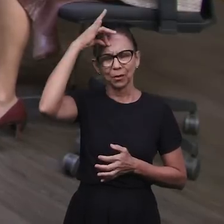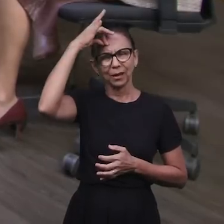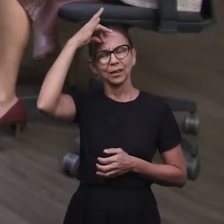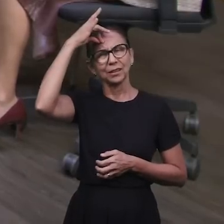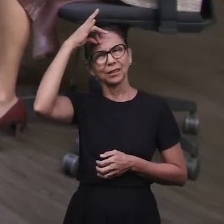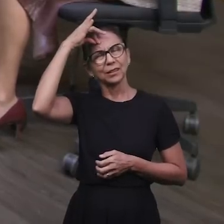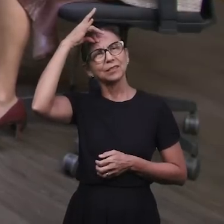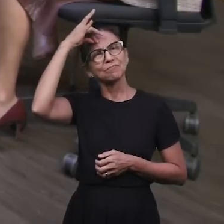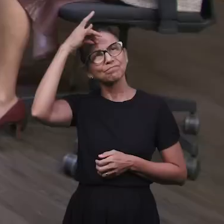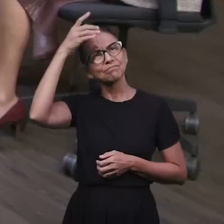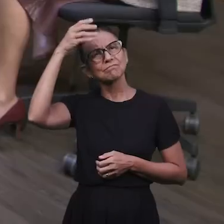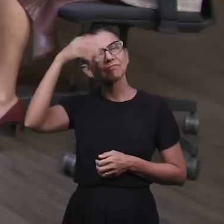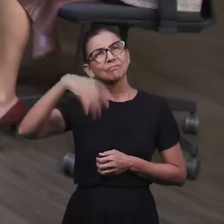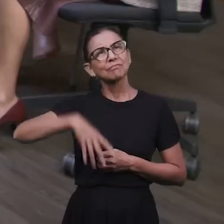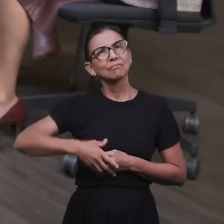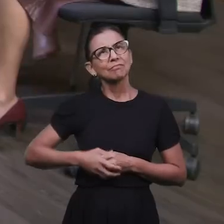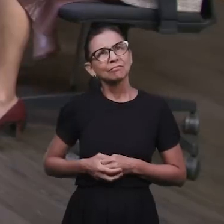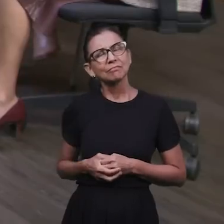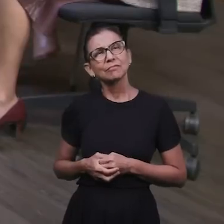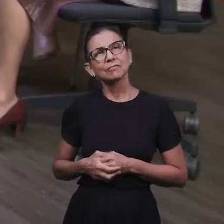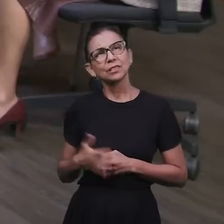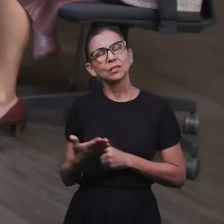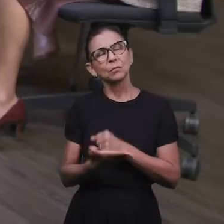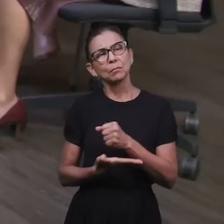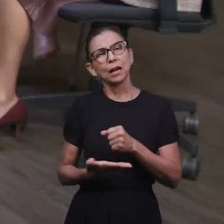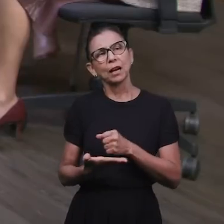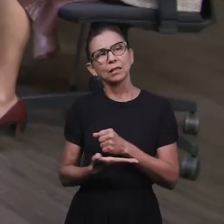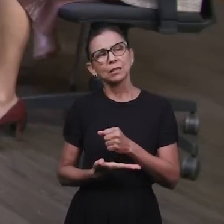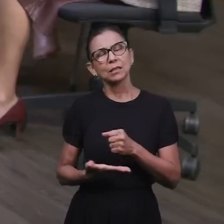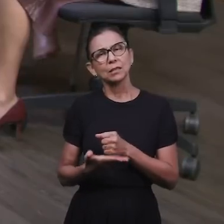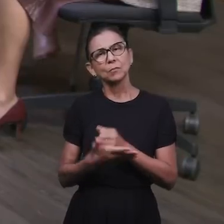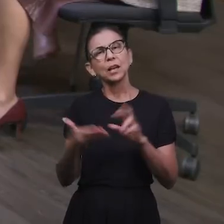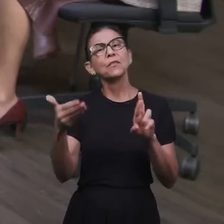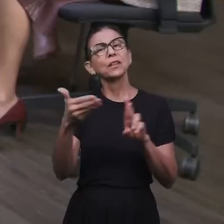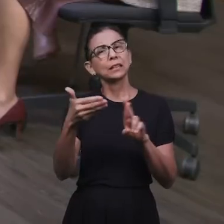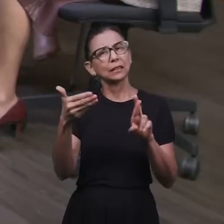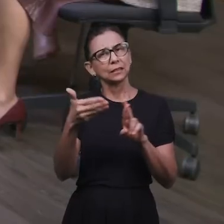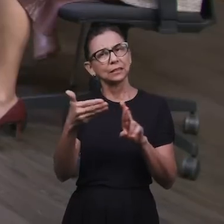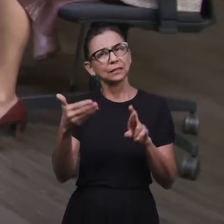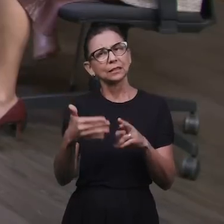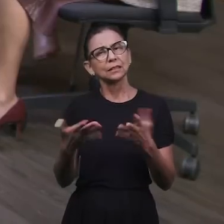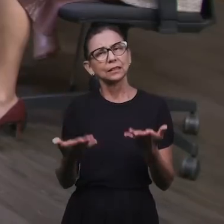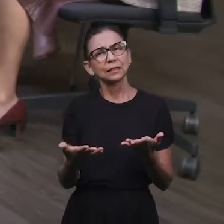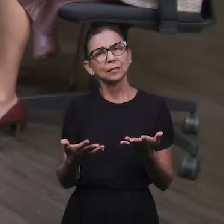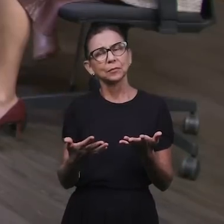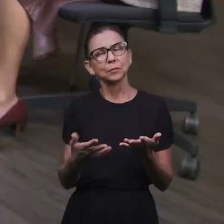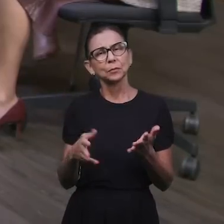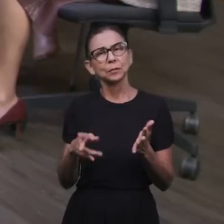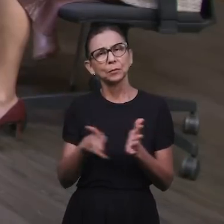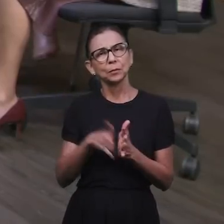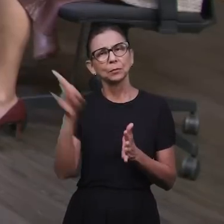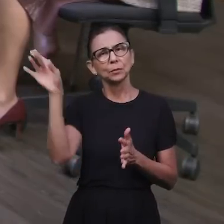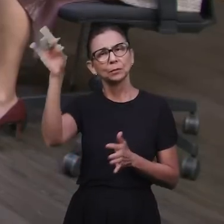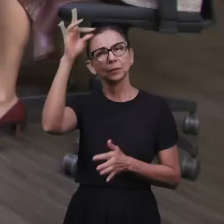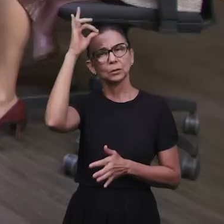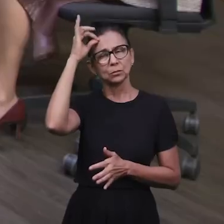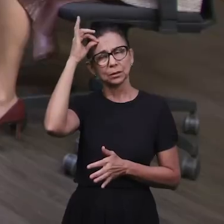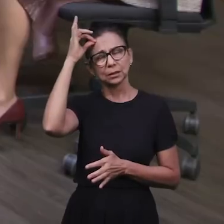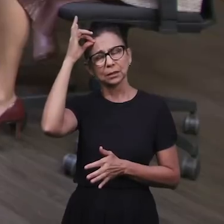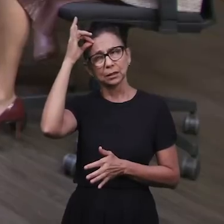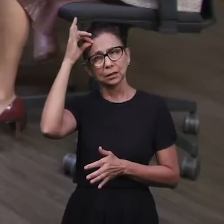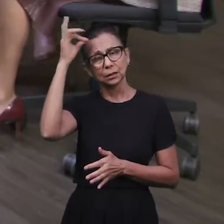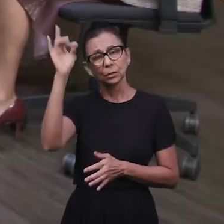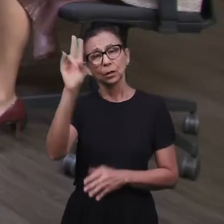que guarda, e que essas expressões se tornam balizas para nós. Referenciais, porque vem do Espírito